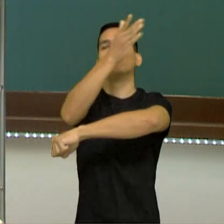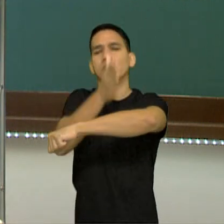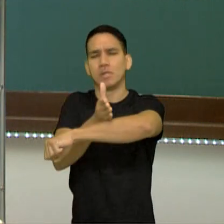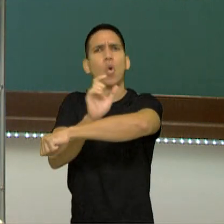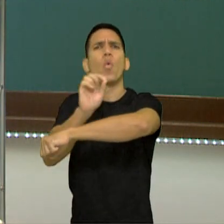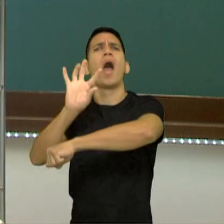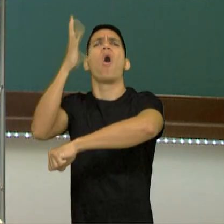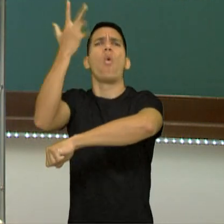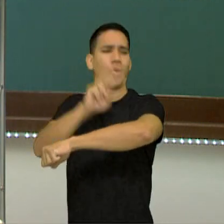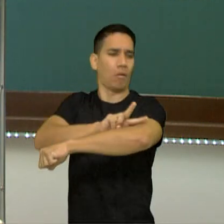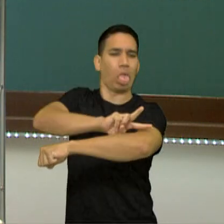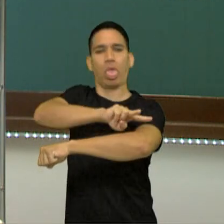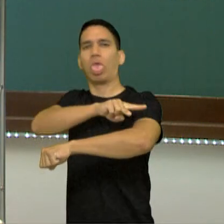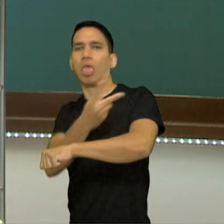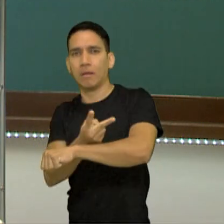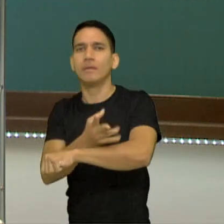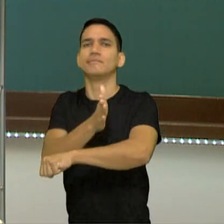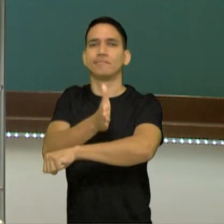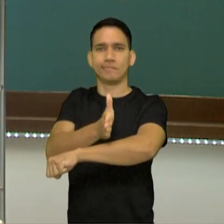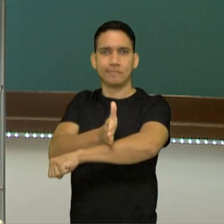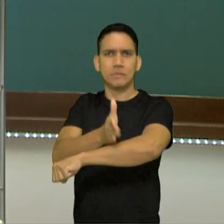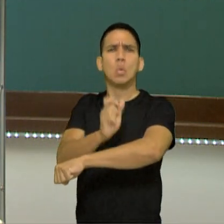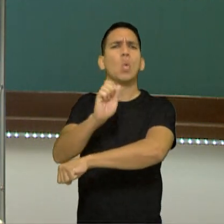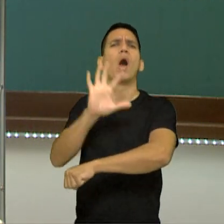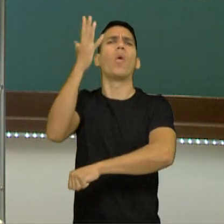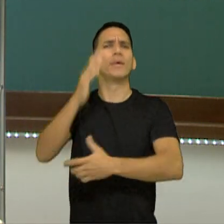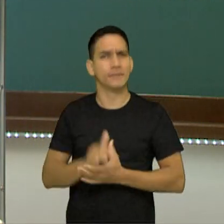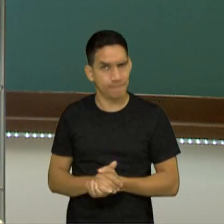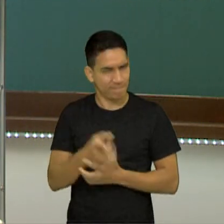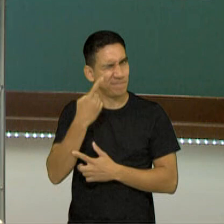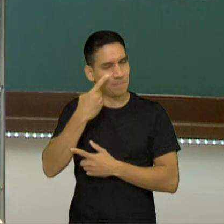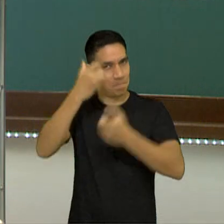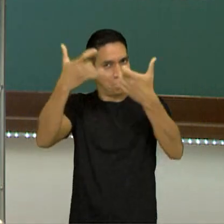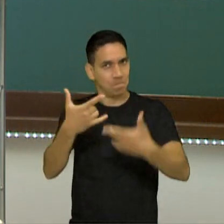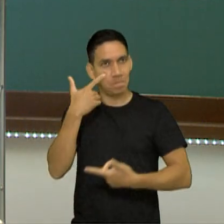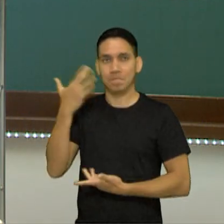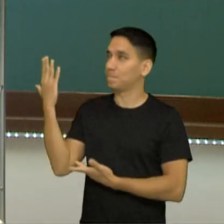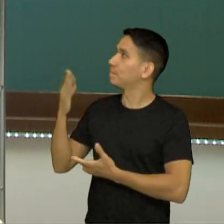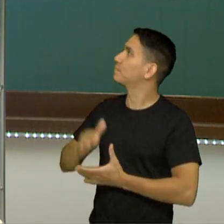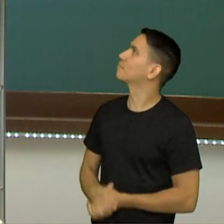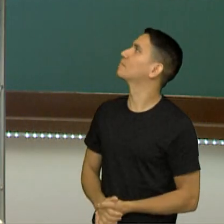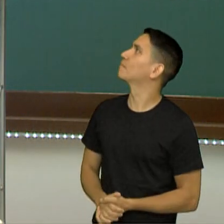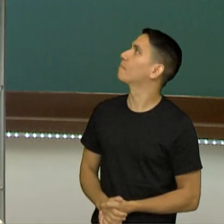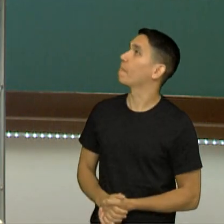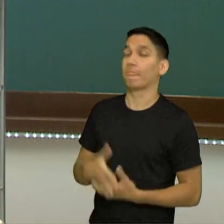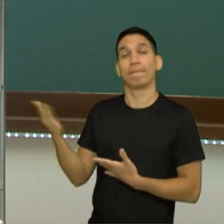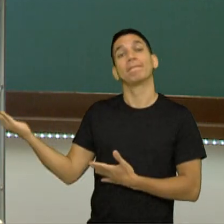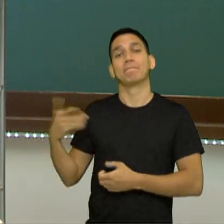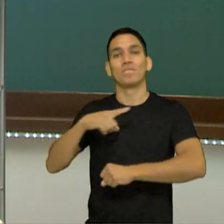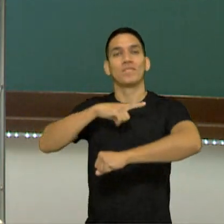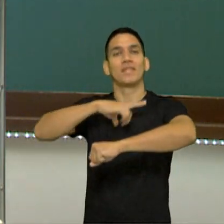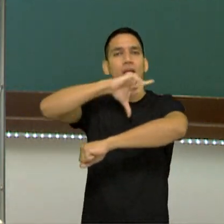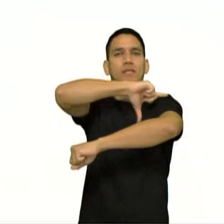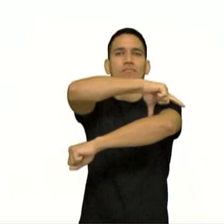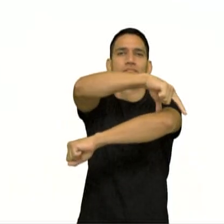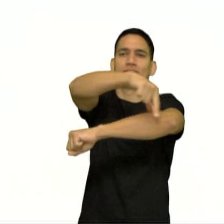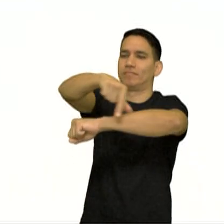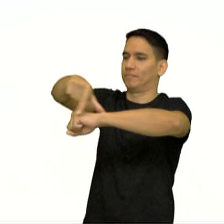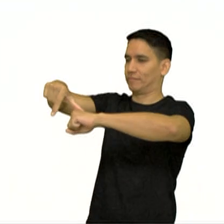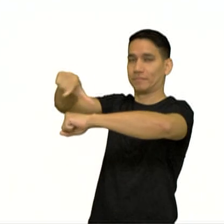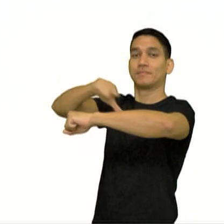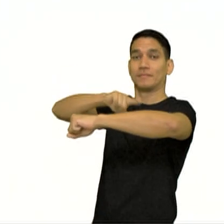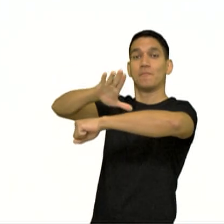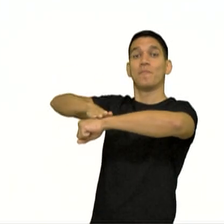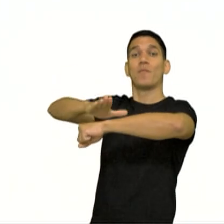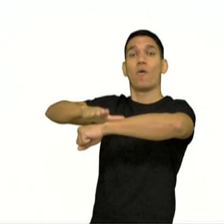passasse da Idade Antiga para a Idade Média? Vamos ver? Aqui a gente tem a linha do tempo,